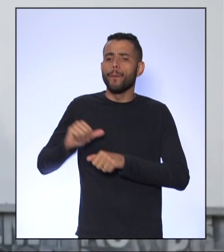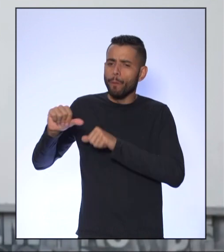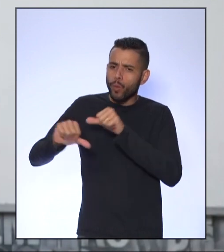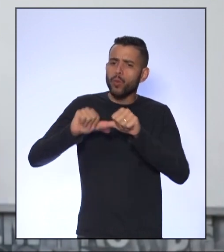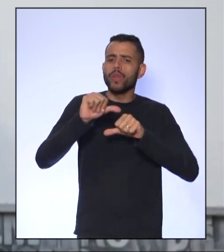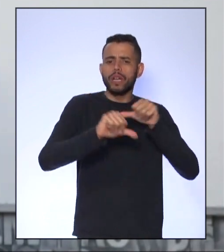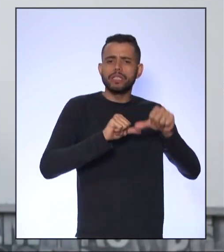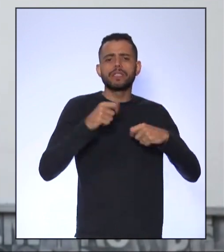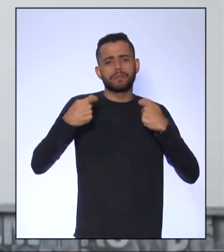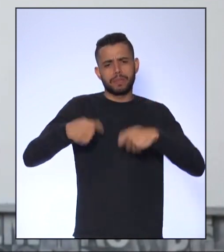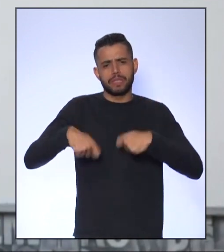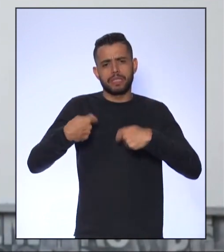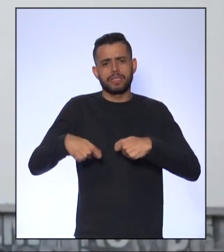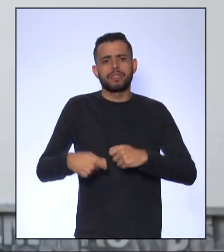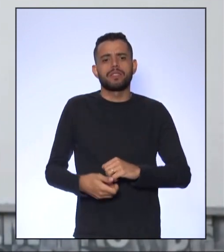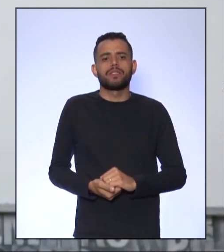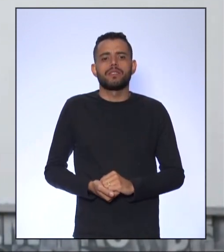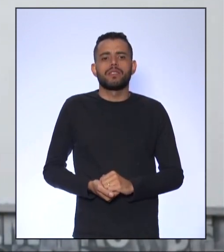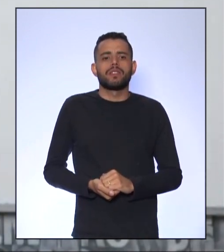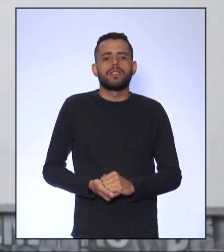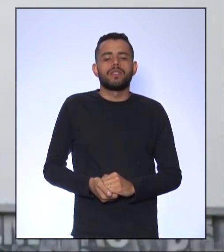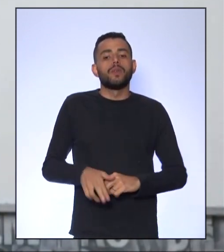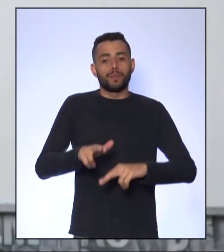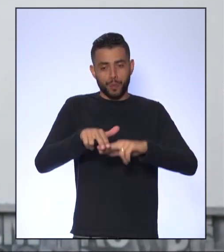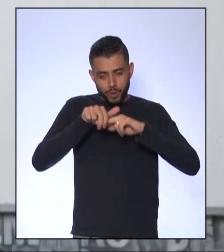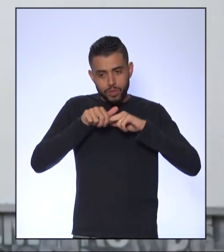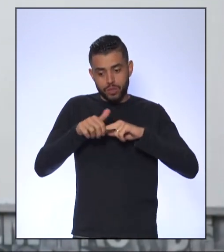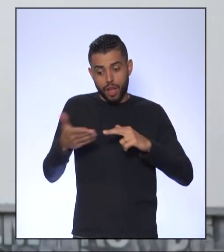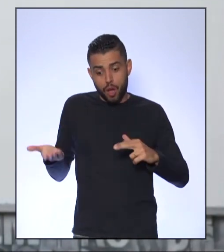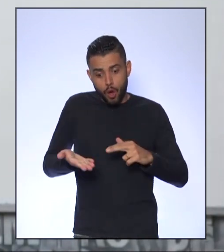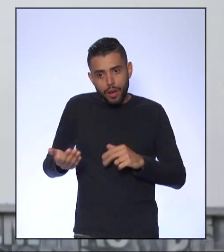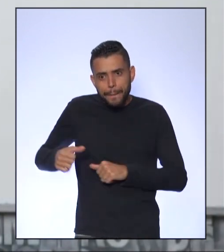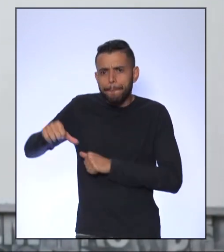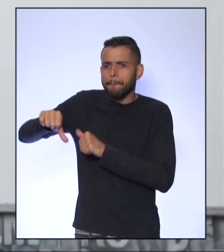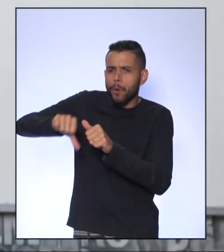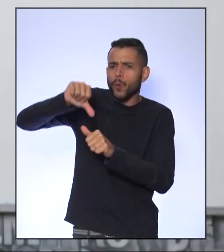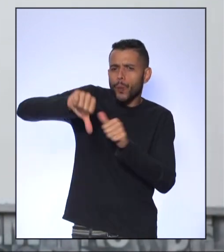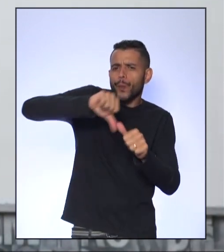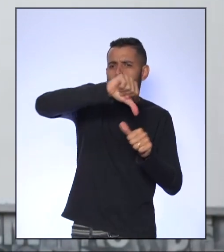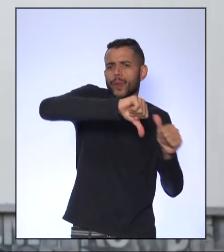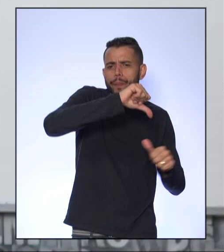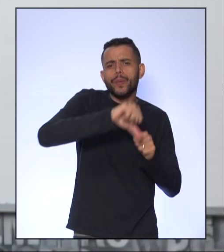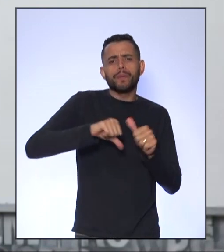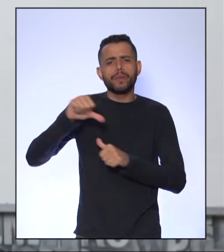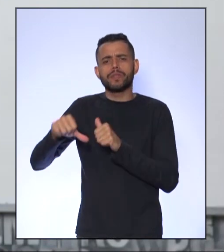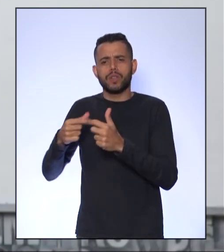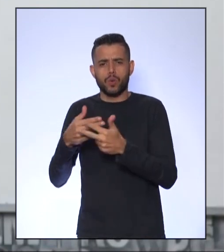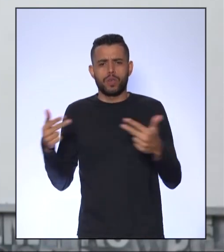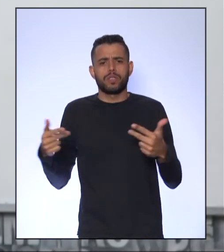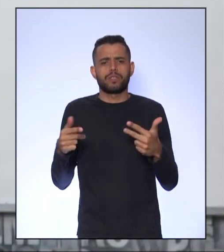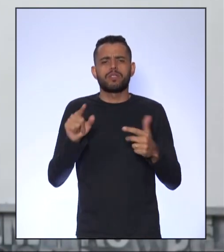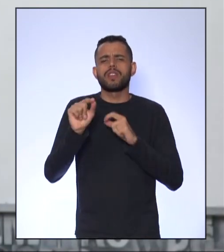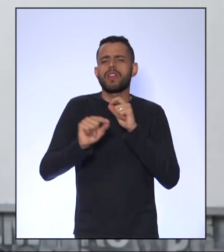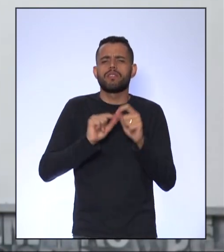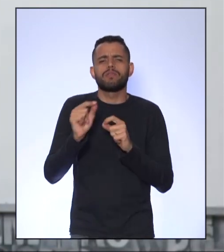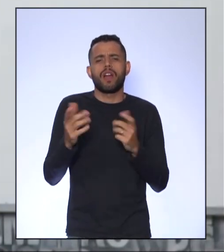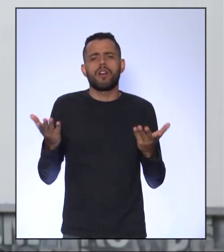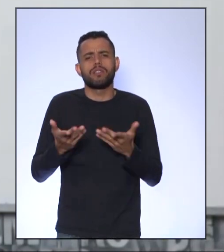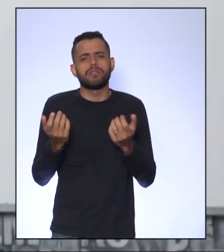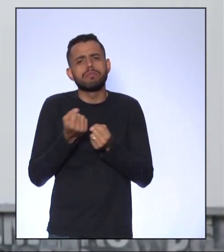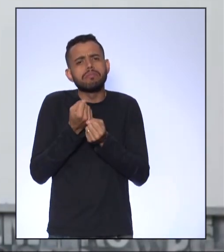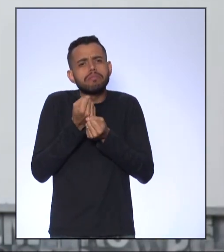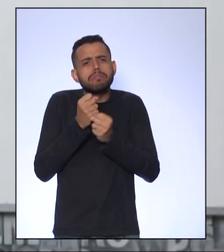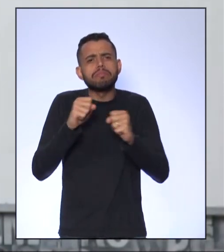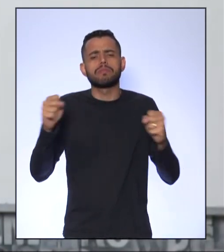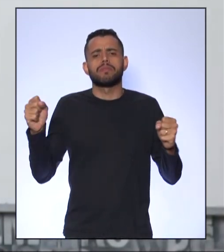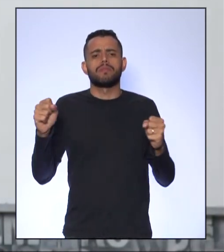mudanças. O mudancismo aparece neste momento. Quem vai financiar a expansão marítima,